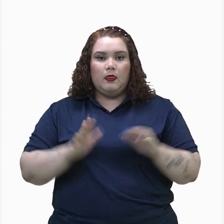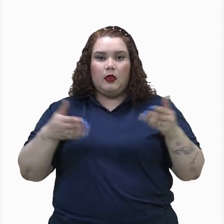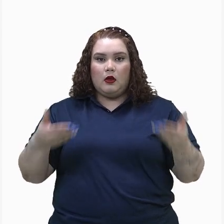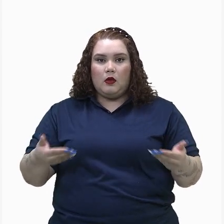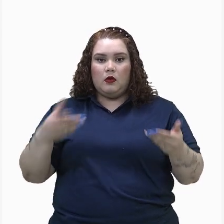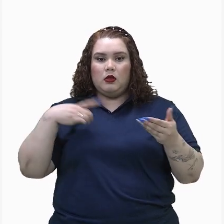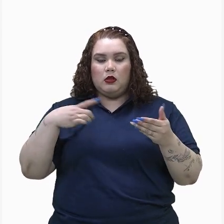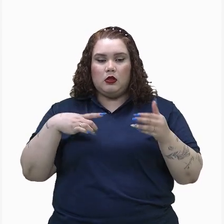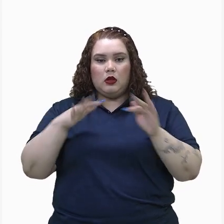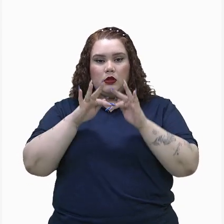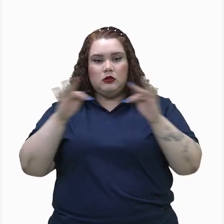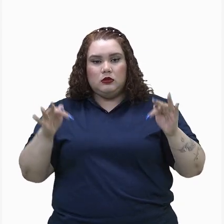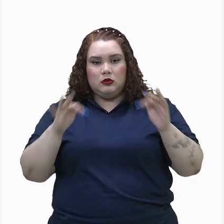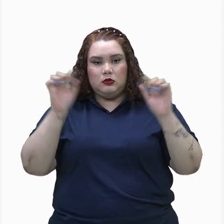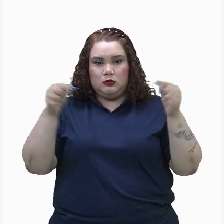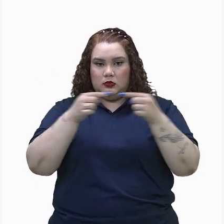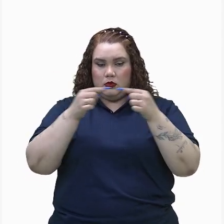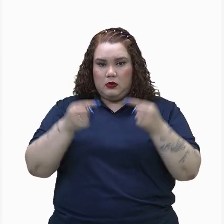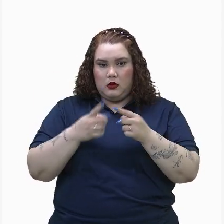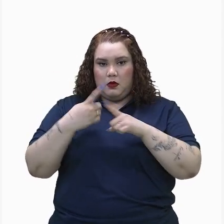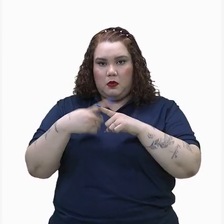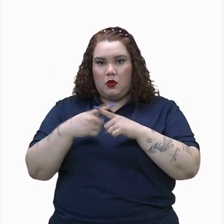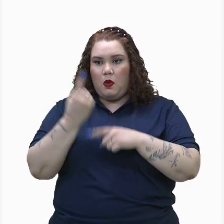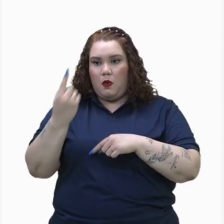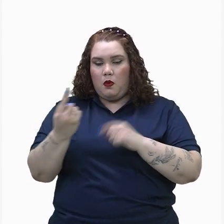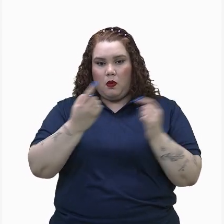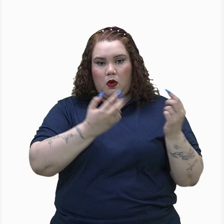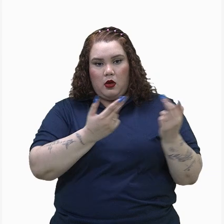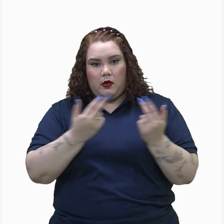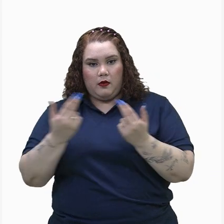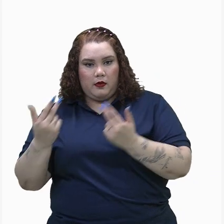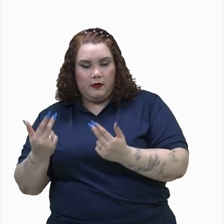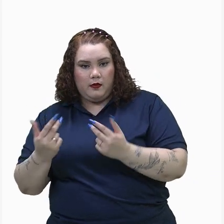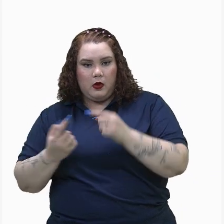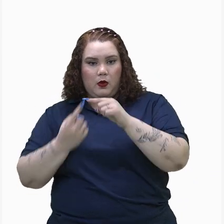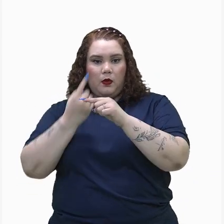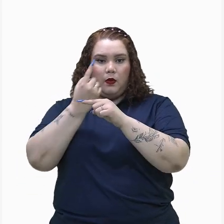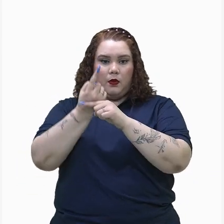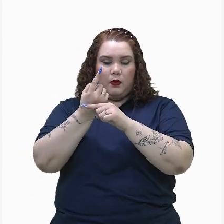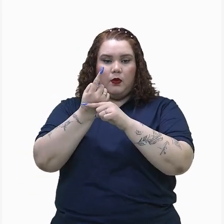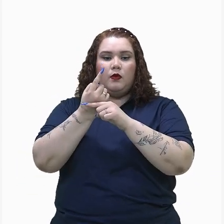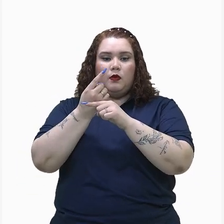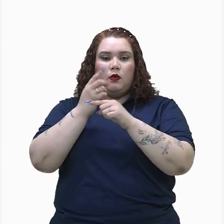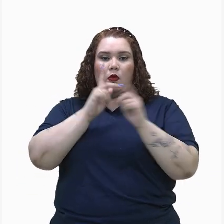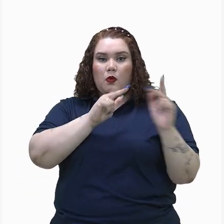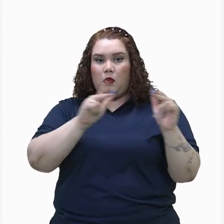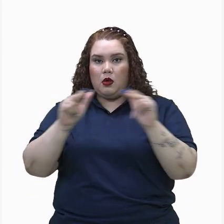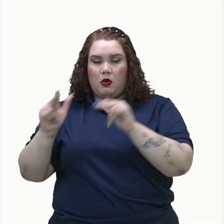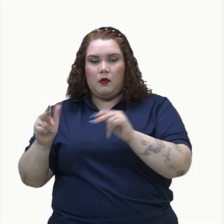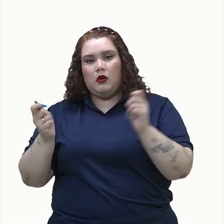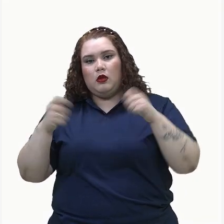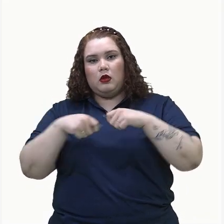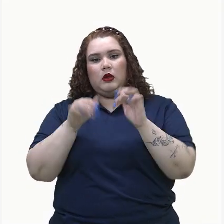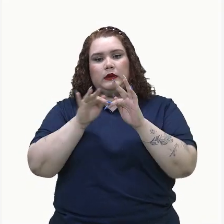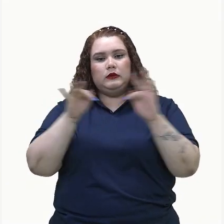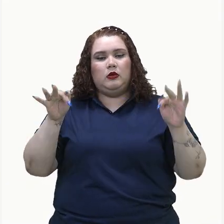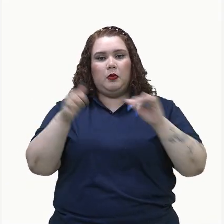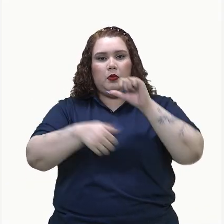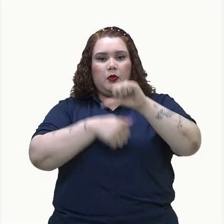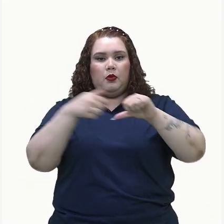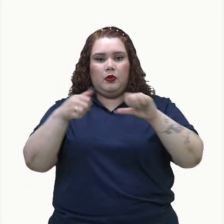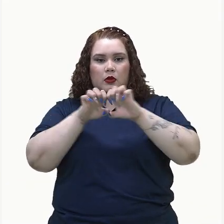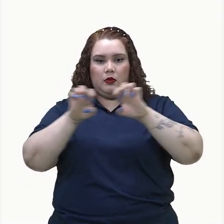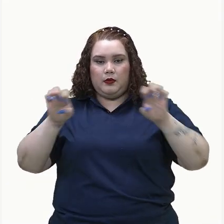a simplificação, já que o U é igual para todo mundo, né? O U é igual para todos eles, então eu posso simplificar aqui. Se